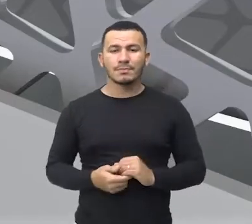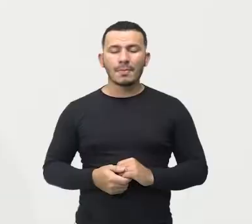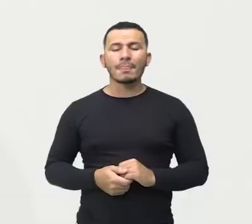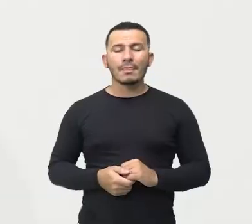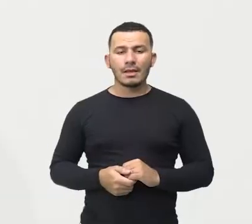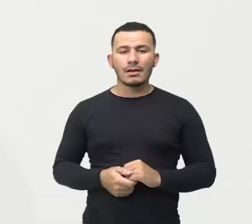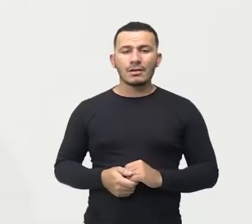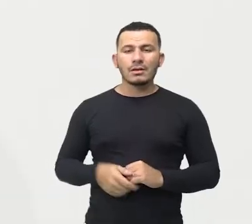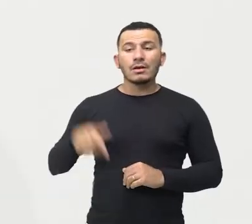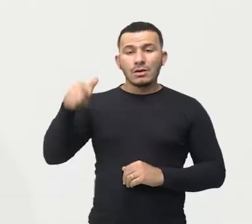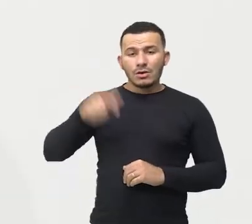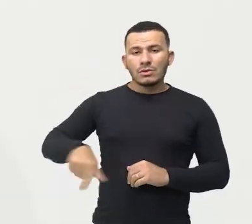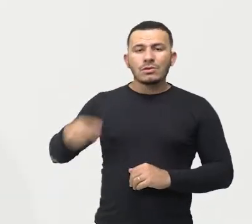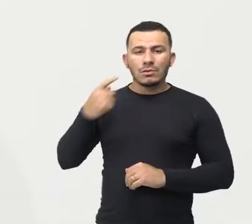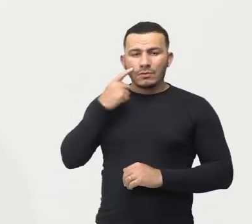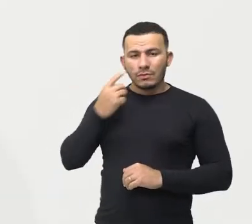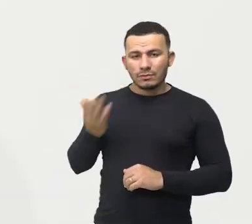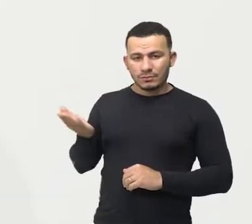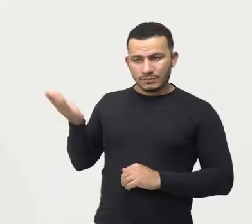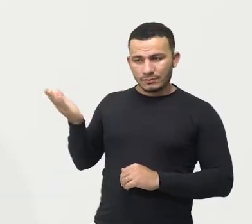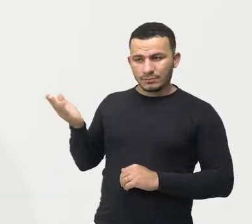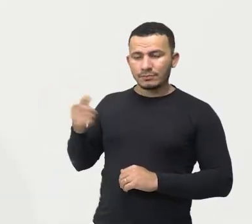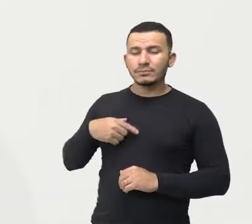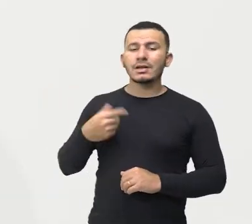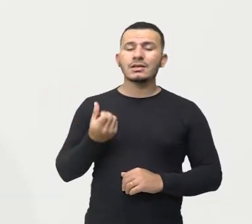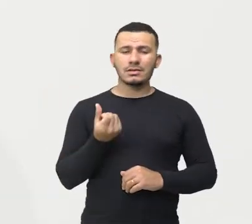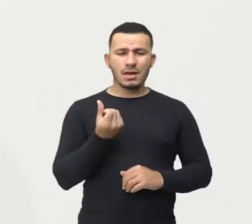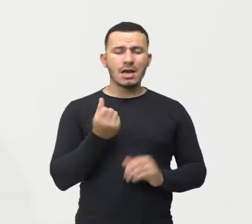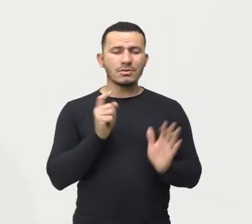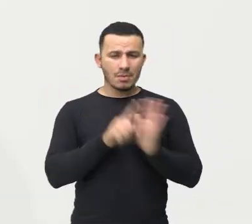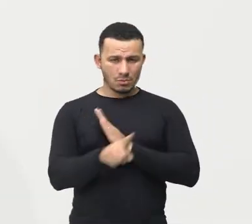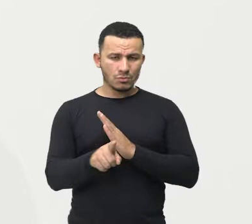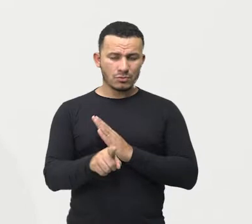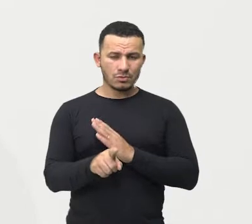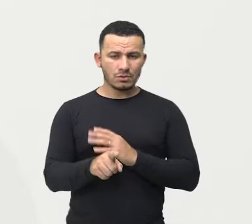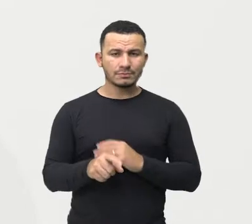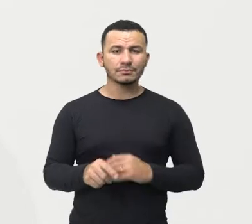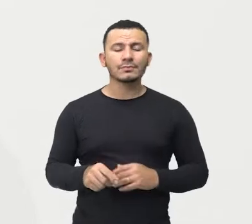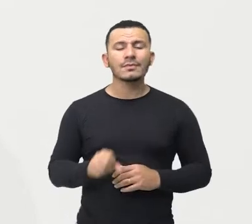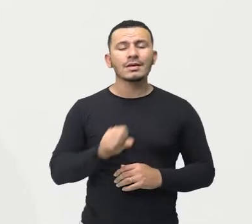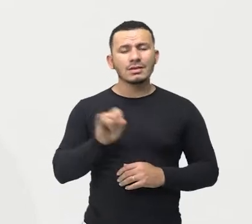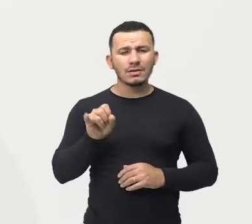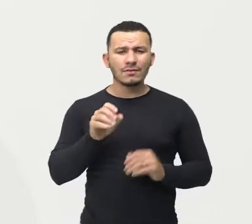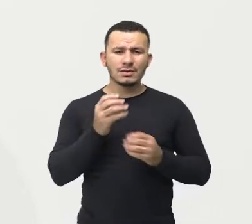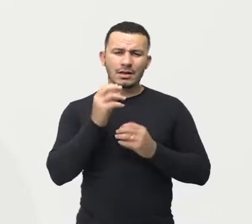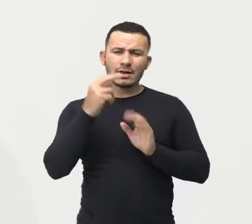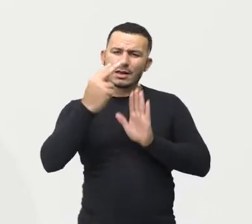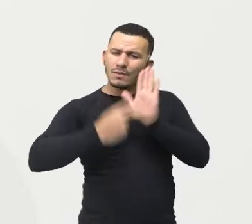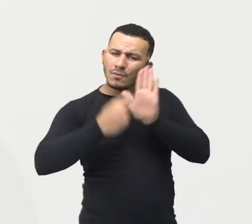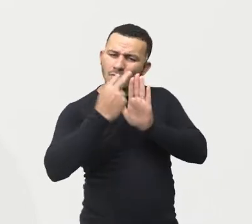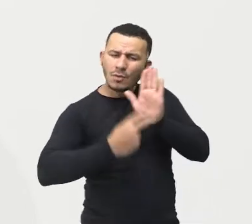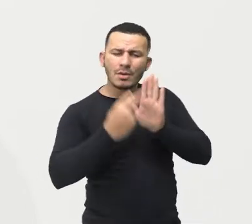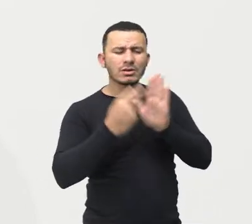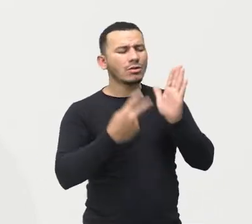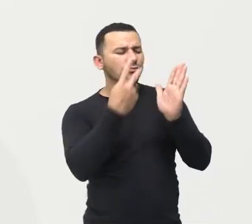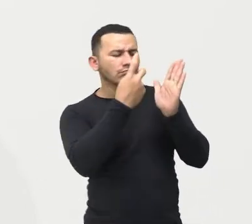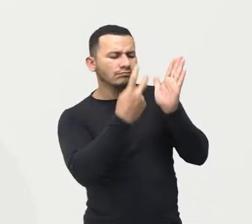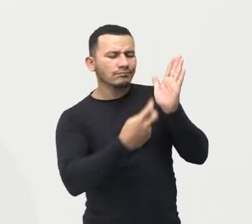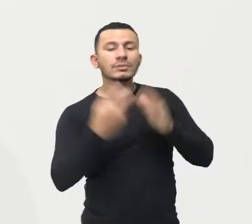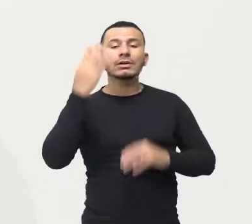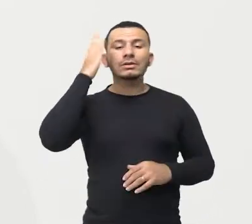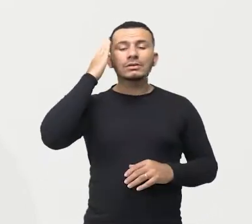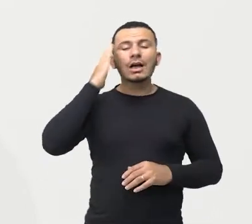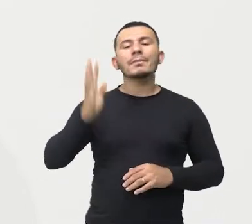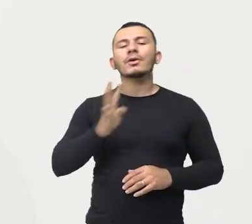perguntas, colocando elas mais uma vez para vocês, observe que são 6 perguntas, certo? Se você ler uma notícia e conseguir identificar